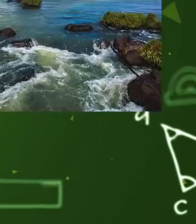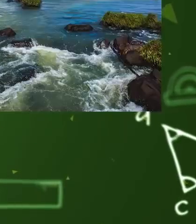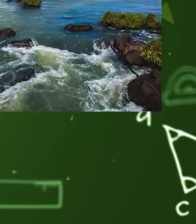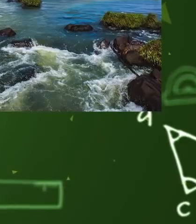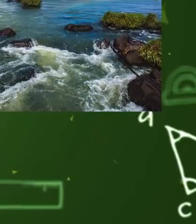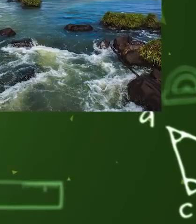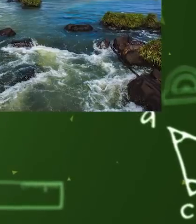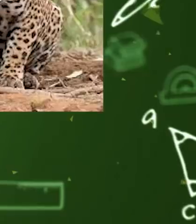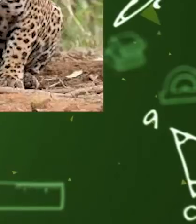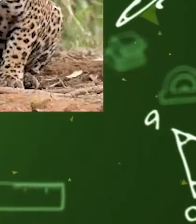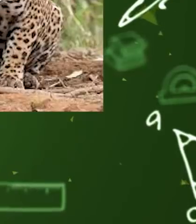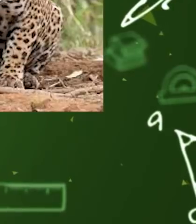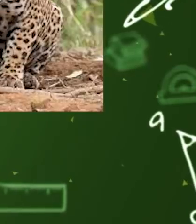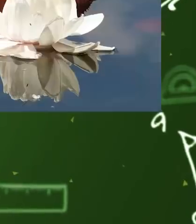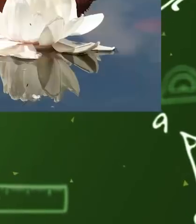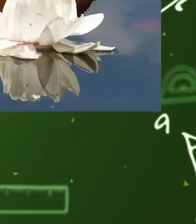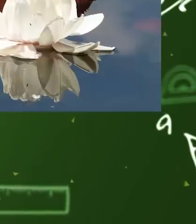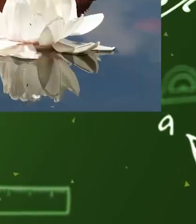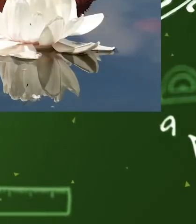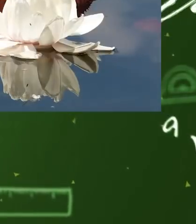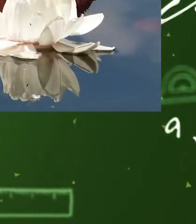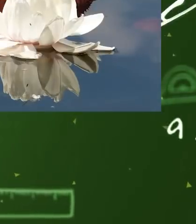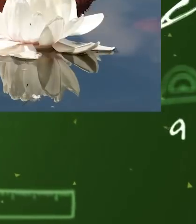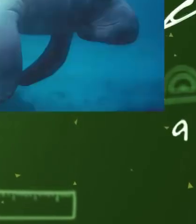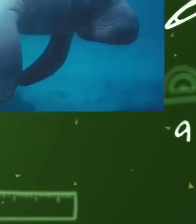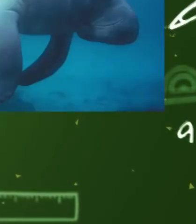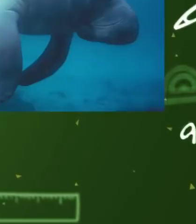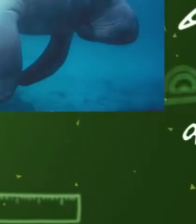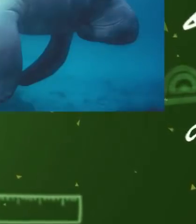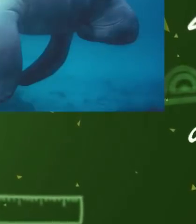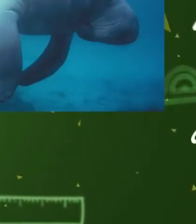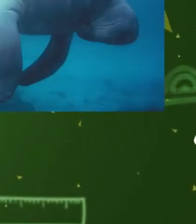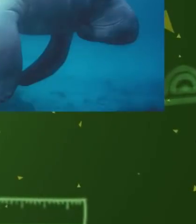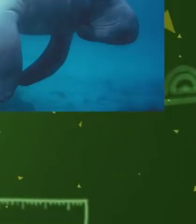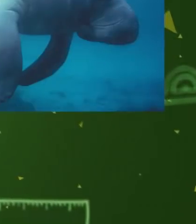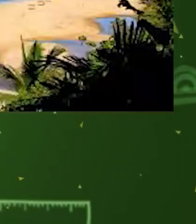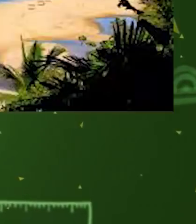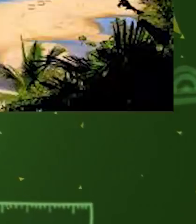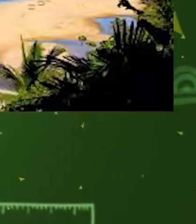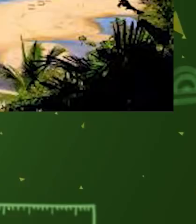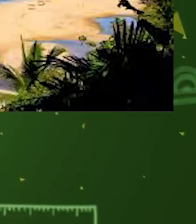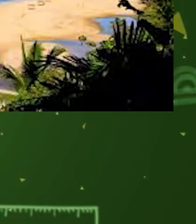Gigante pela própria natureza.